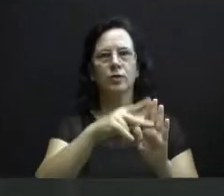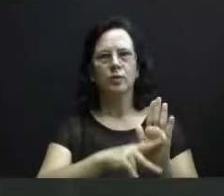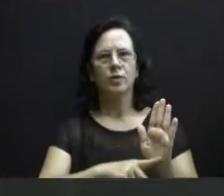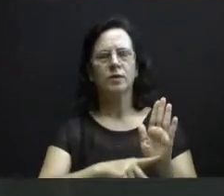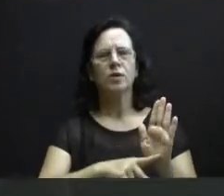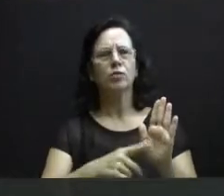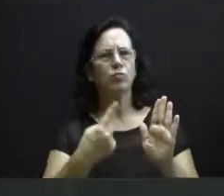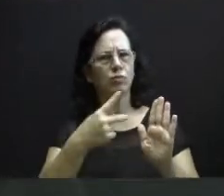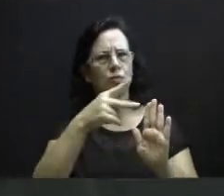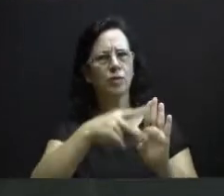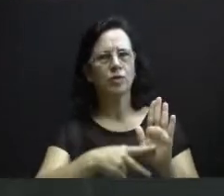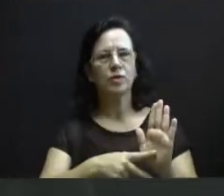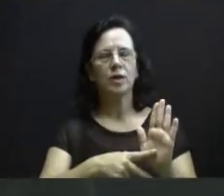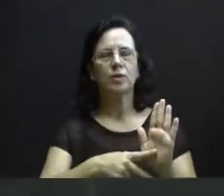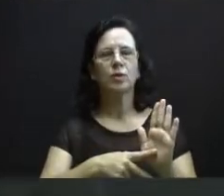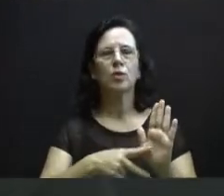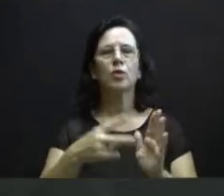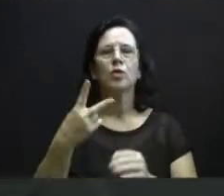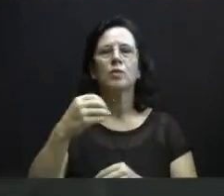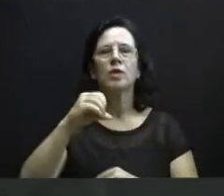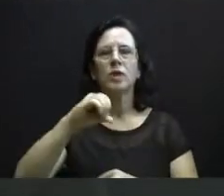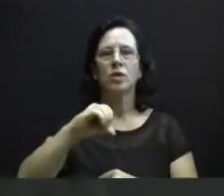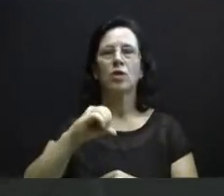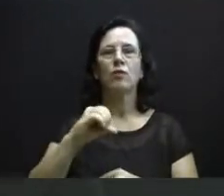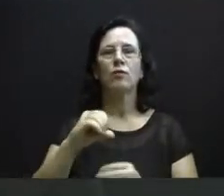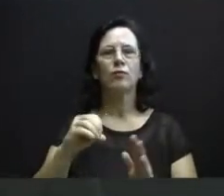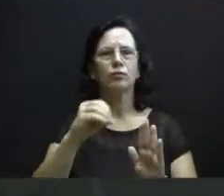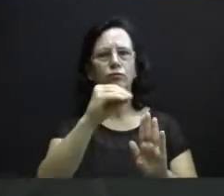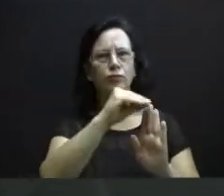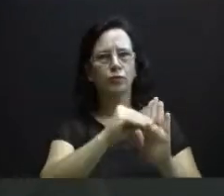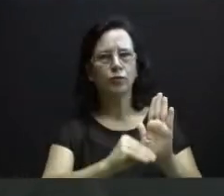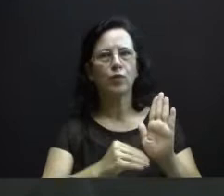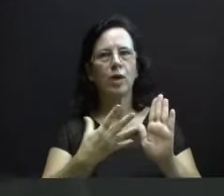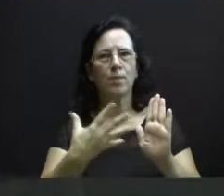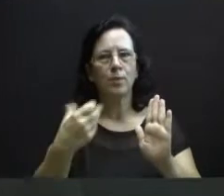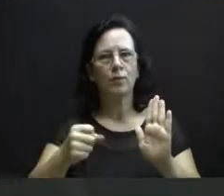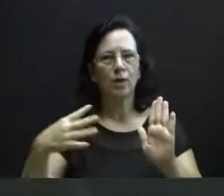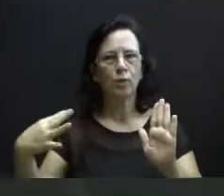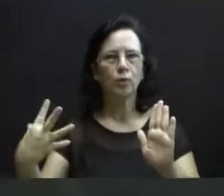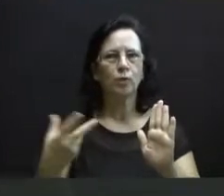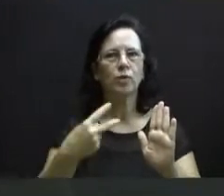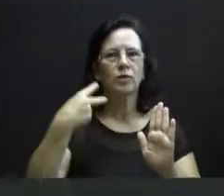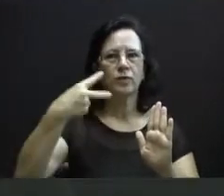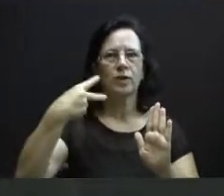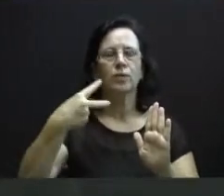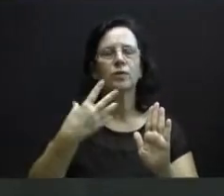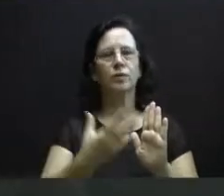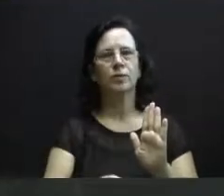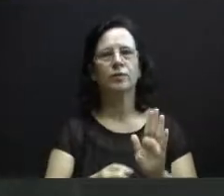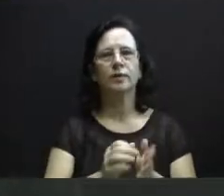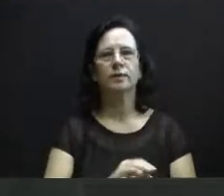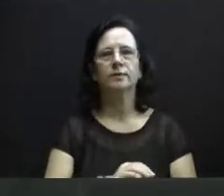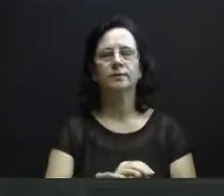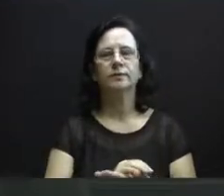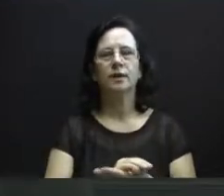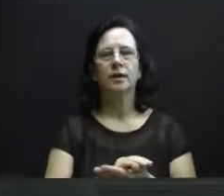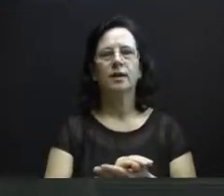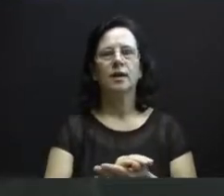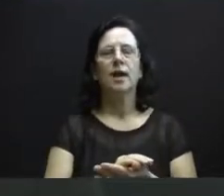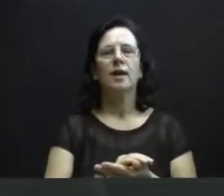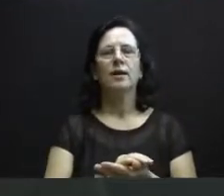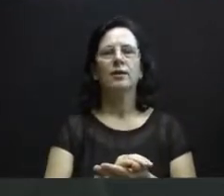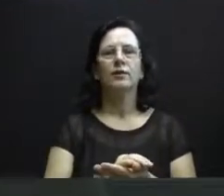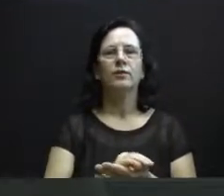mas 2019 foi aprovado com emendas apresentadas pelos vereadores neste plenário assim que terminou a